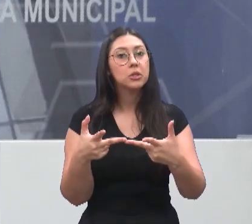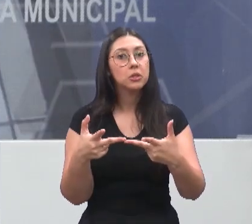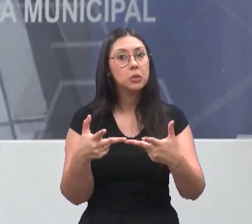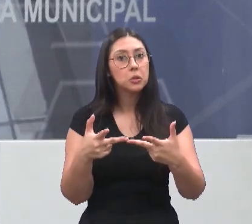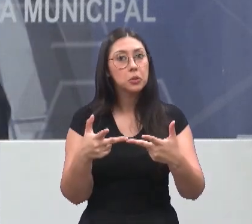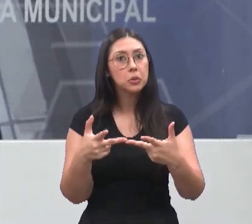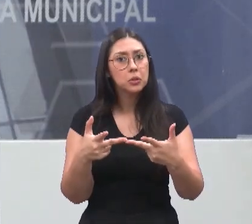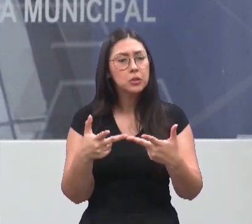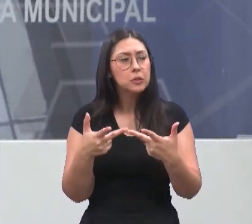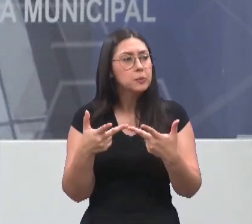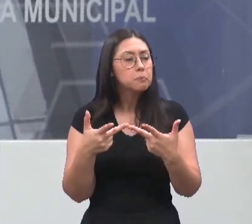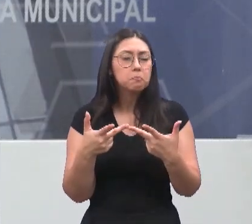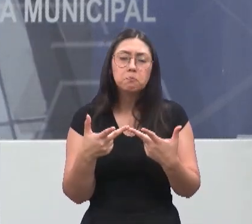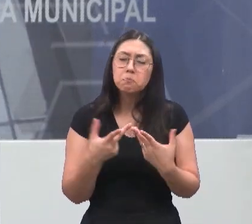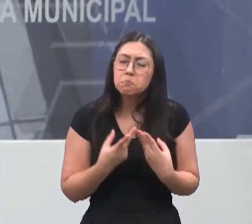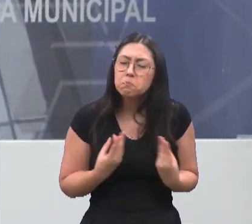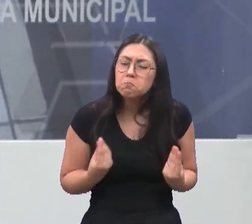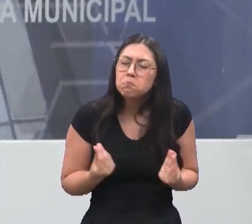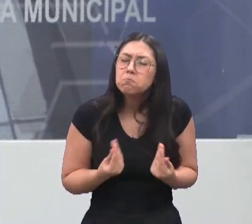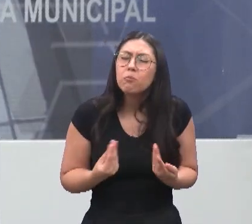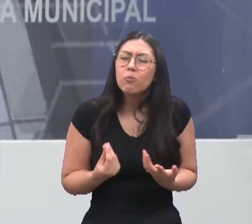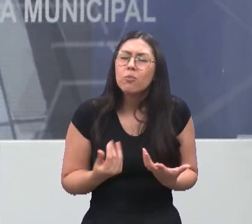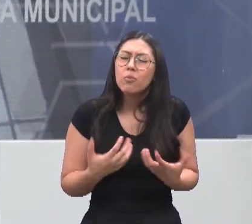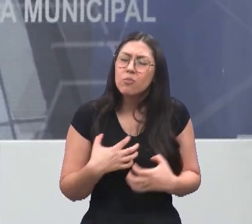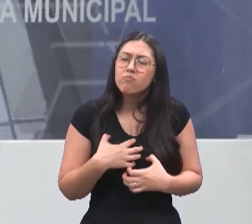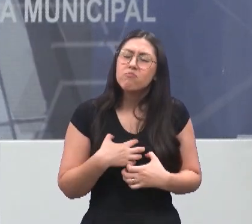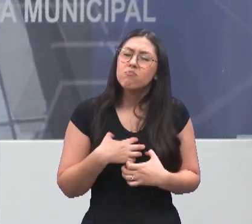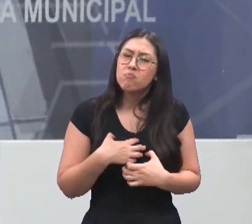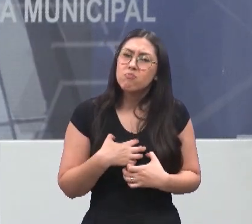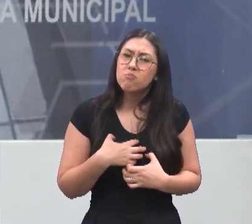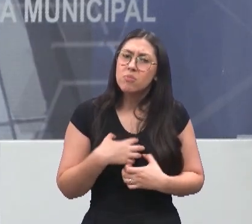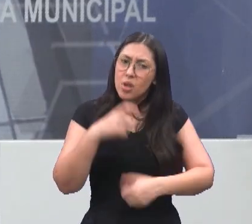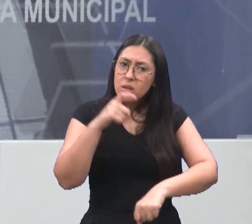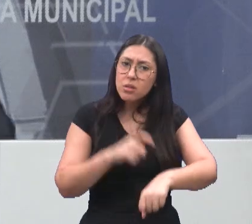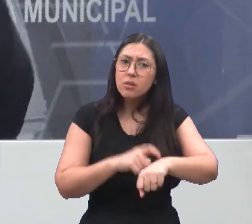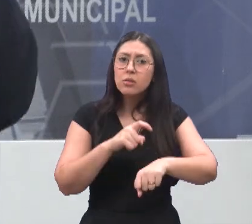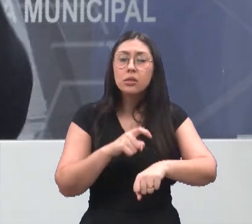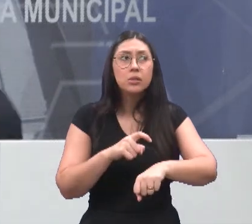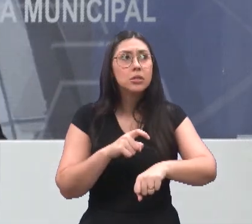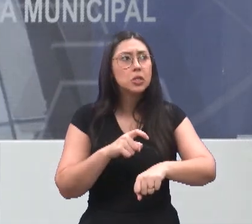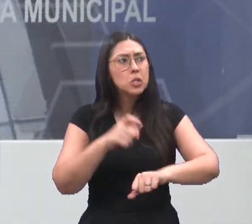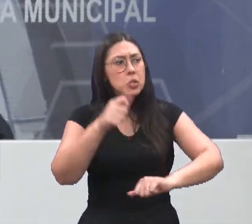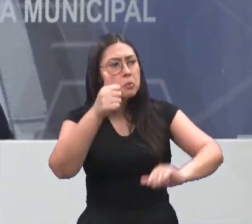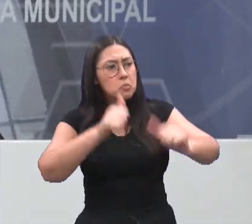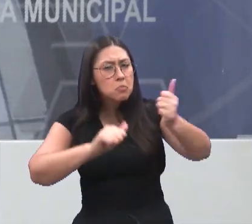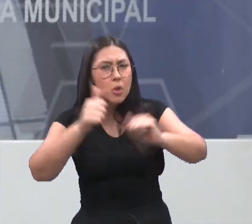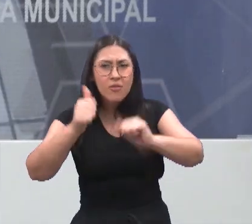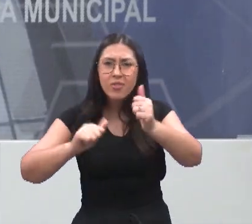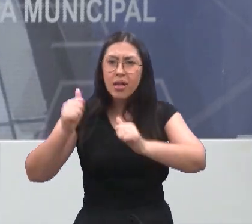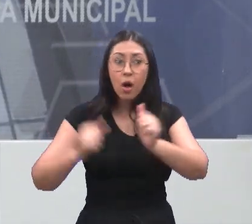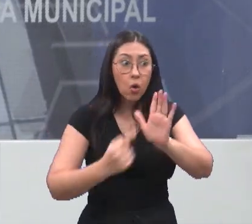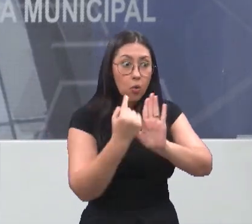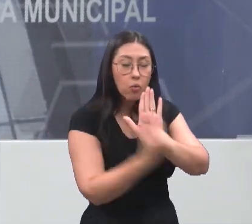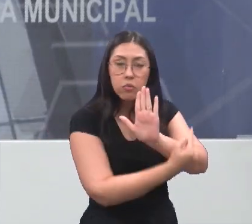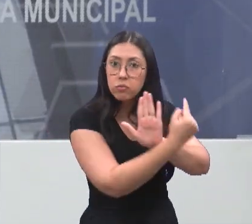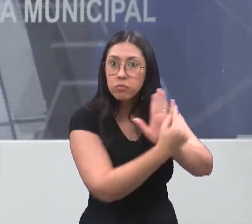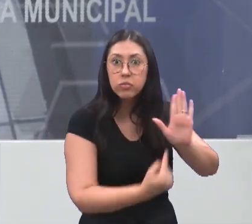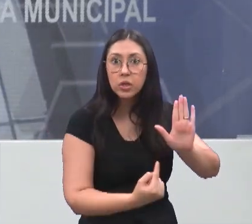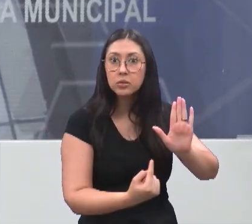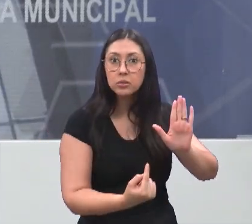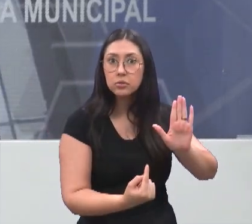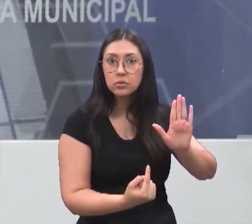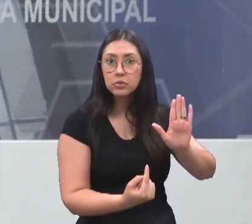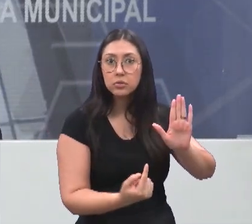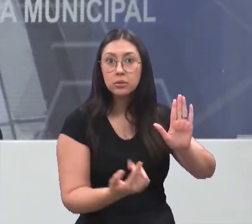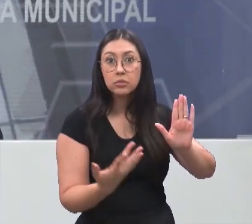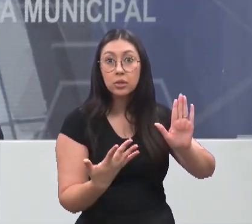de delicadeza e de sensibilidade na hora de analisar um veto total a vou